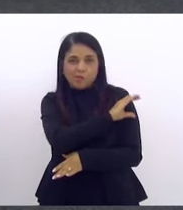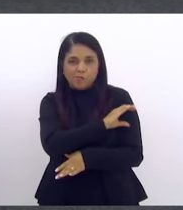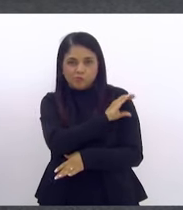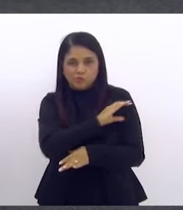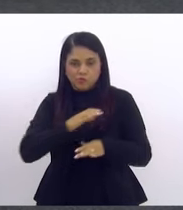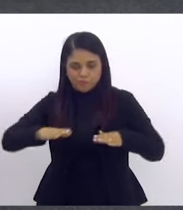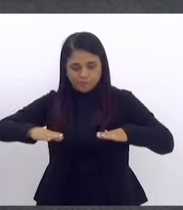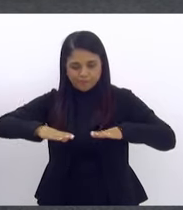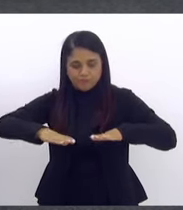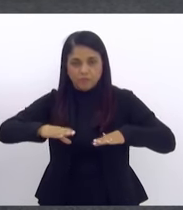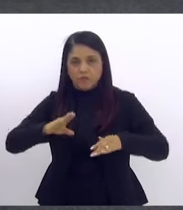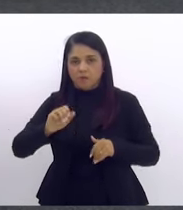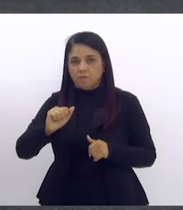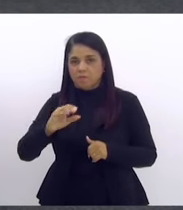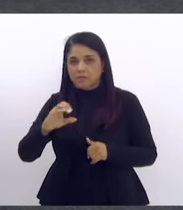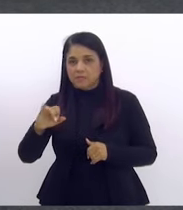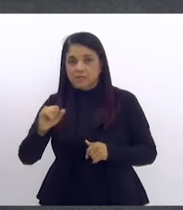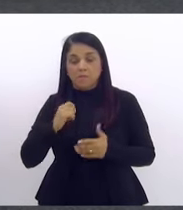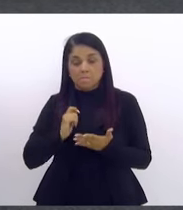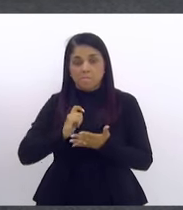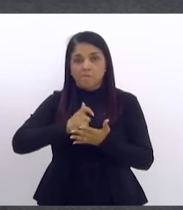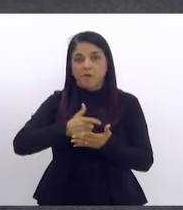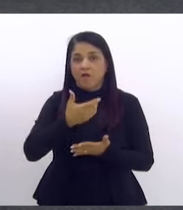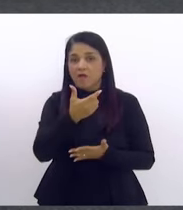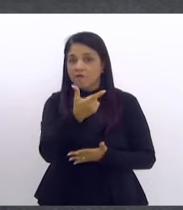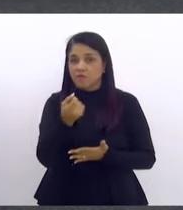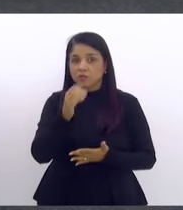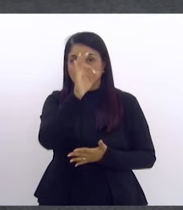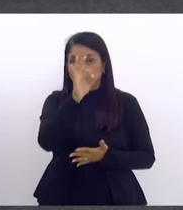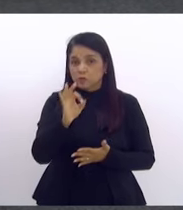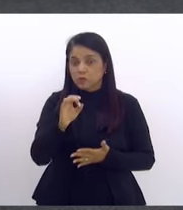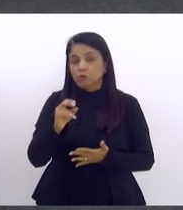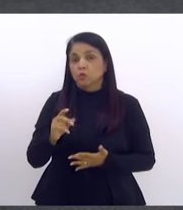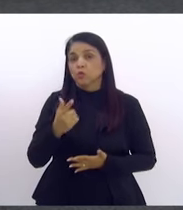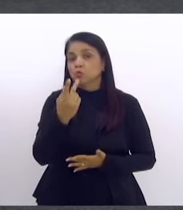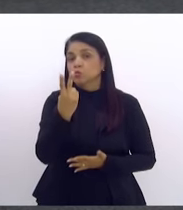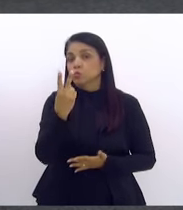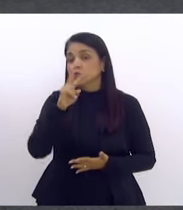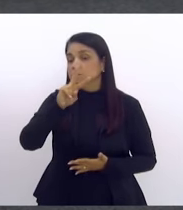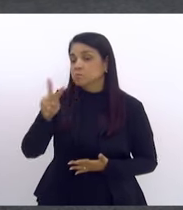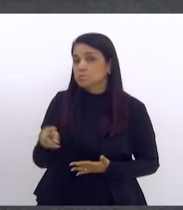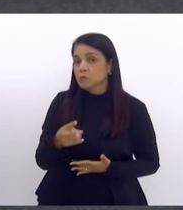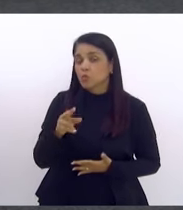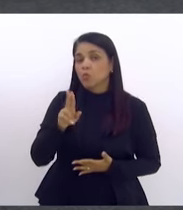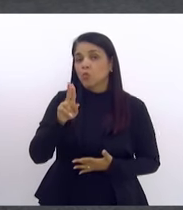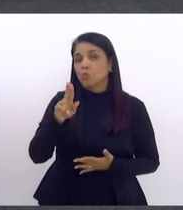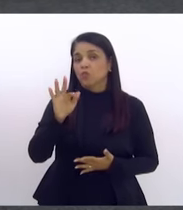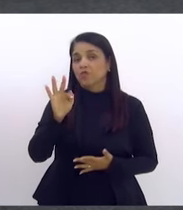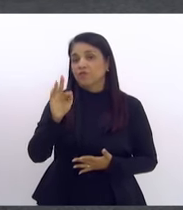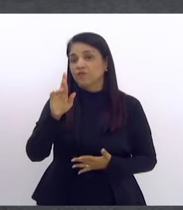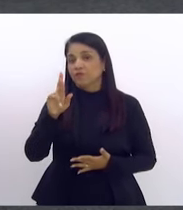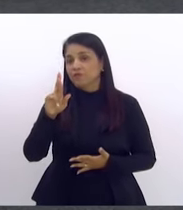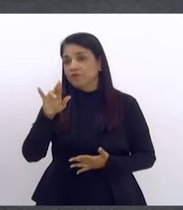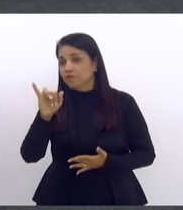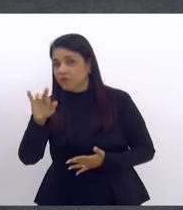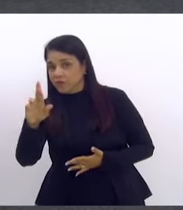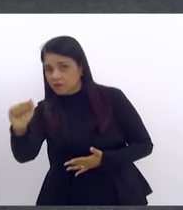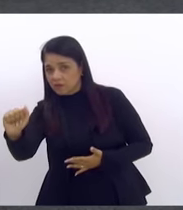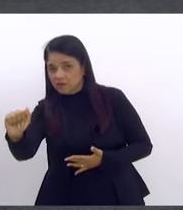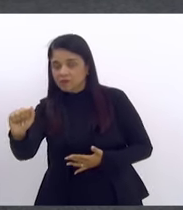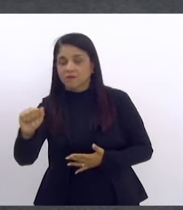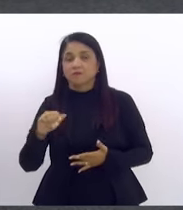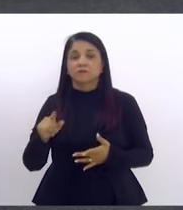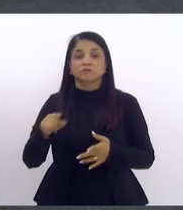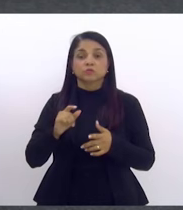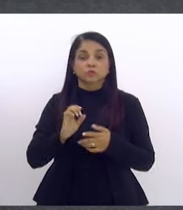vão pagar só 20% desse valor, 2 mil UFIR. Com isso, o Estado vai ter,